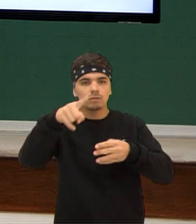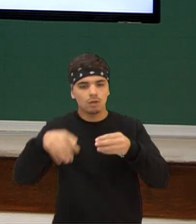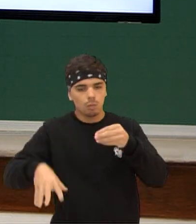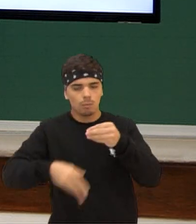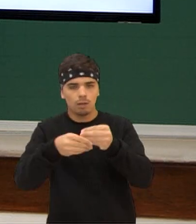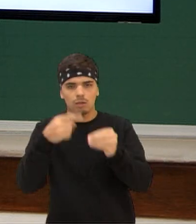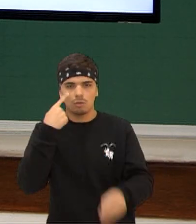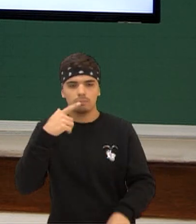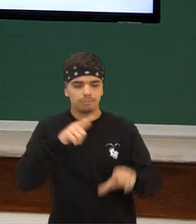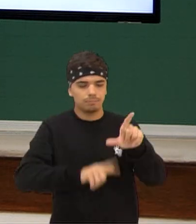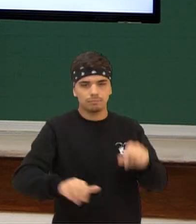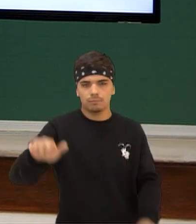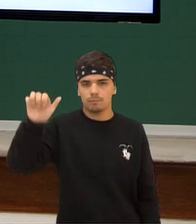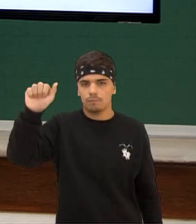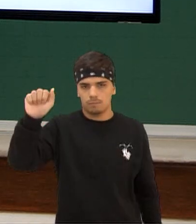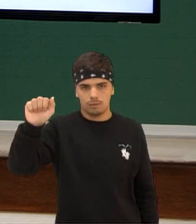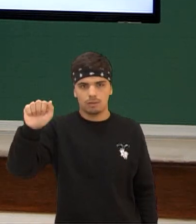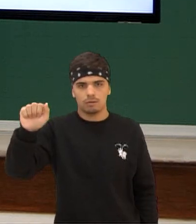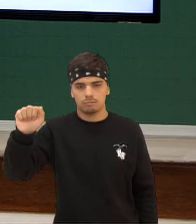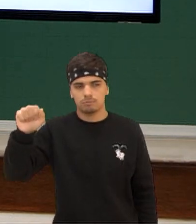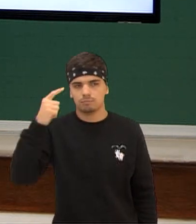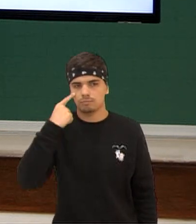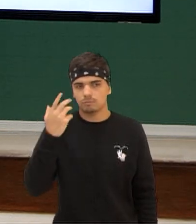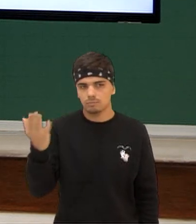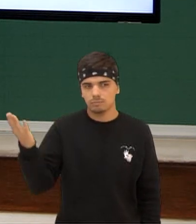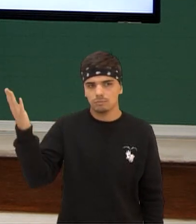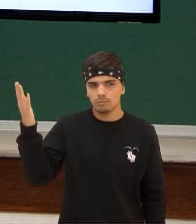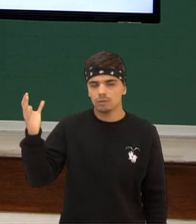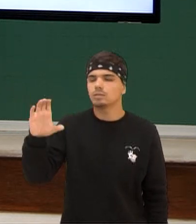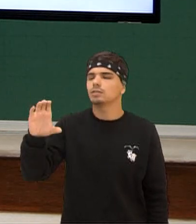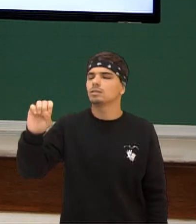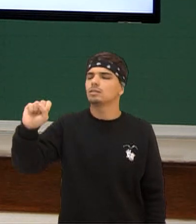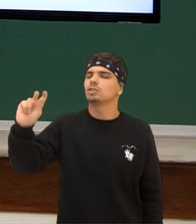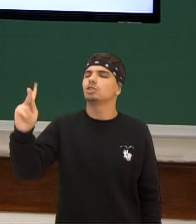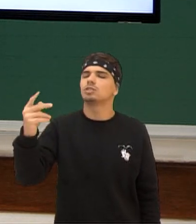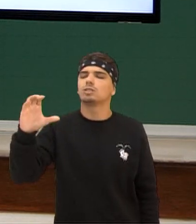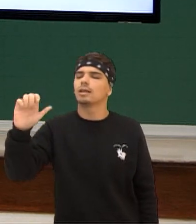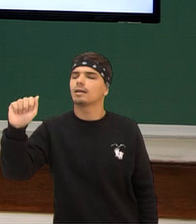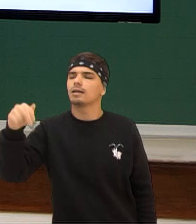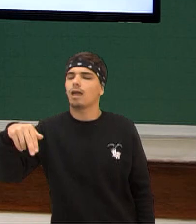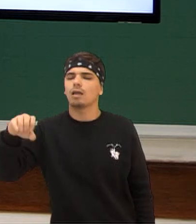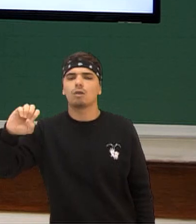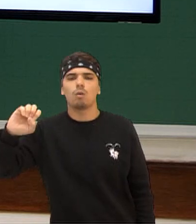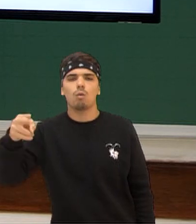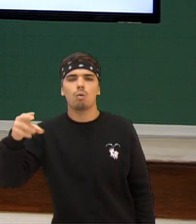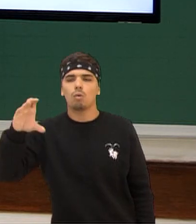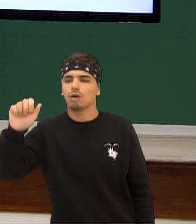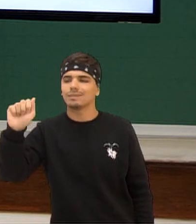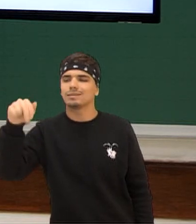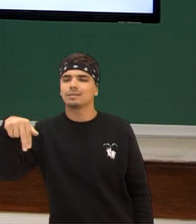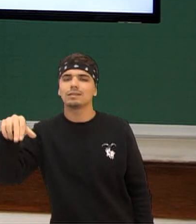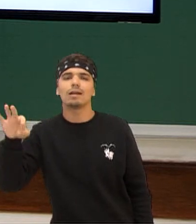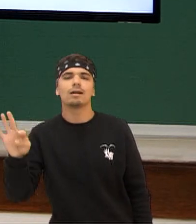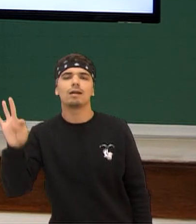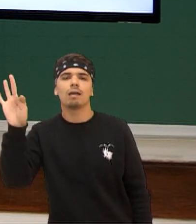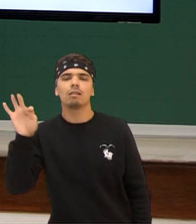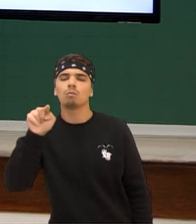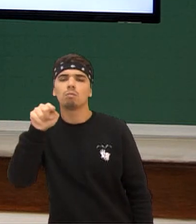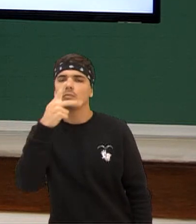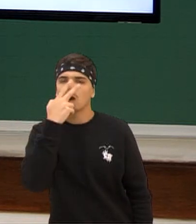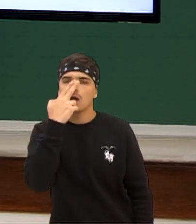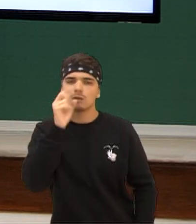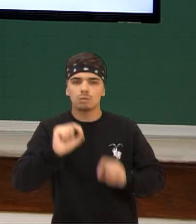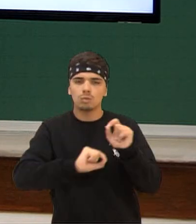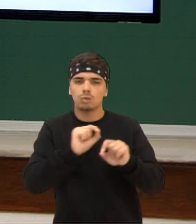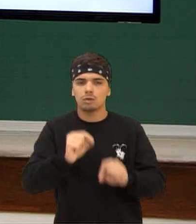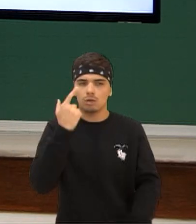você complete letra A Xique ou chique é tudo isso o que que você acha na letra B